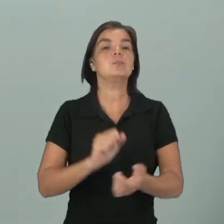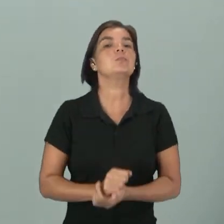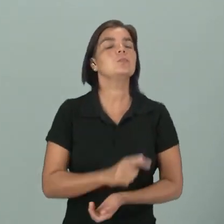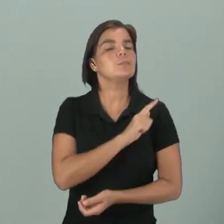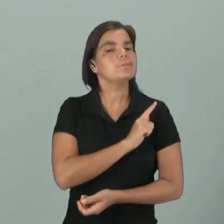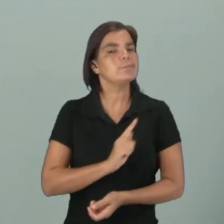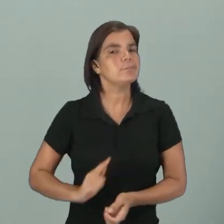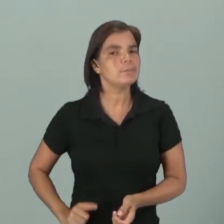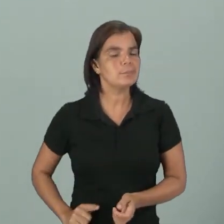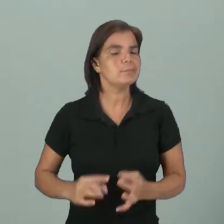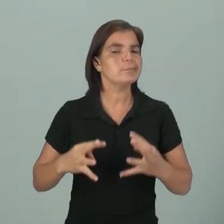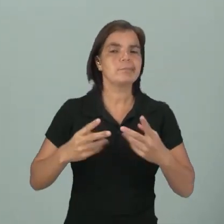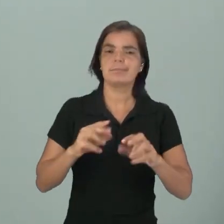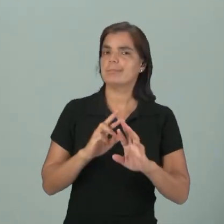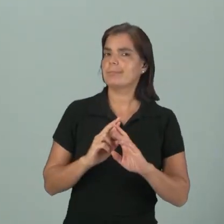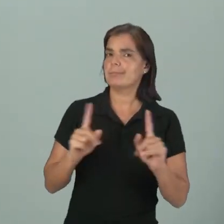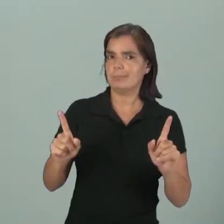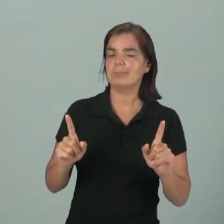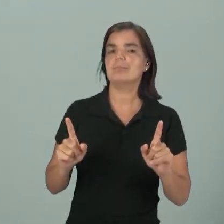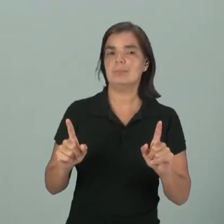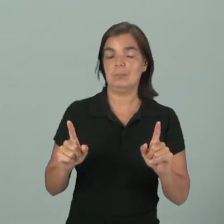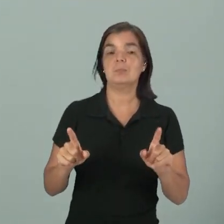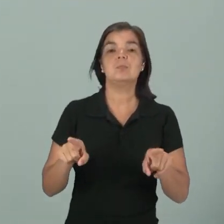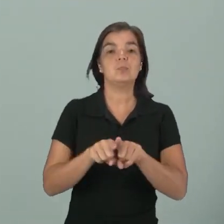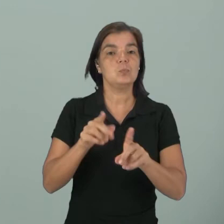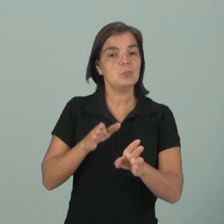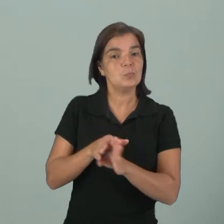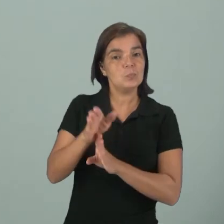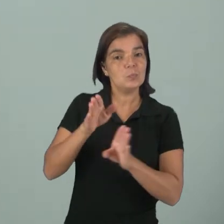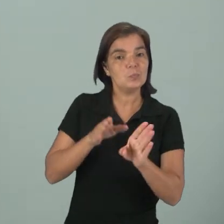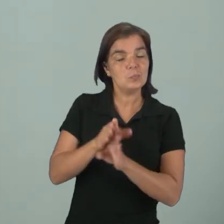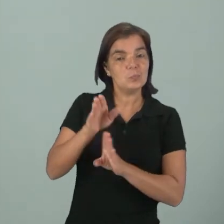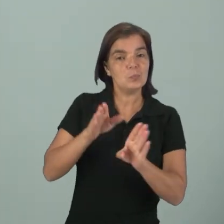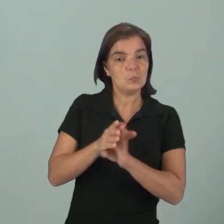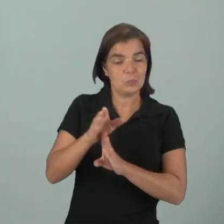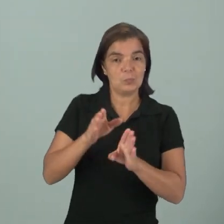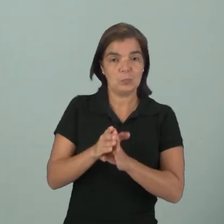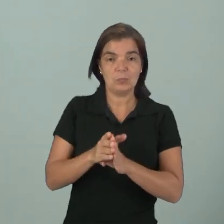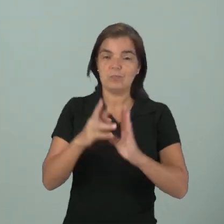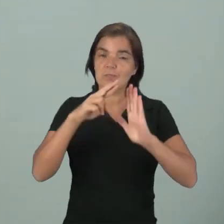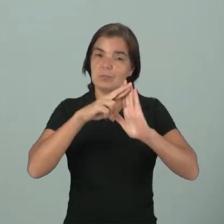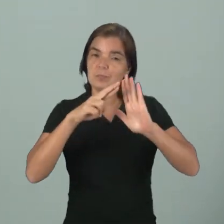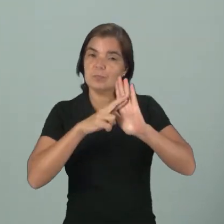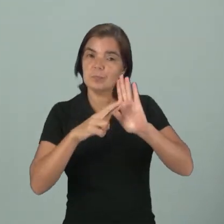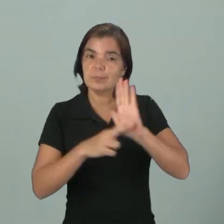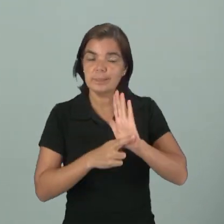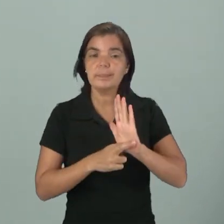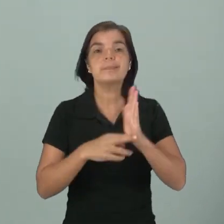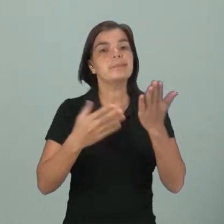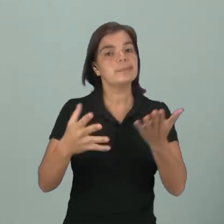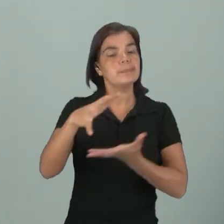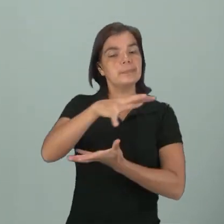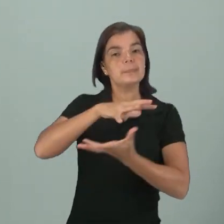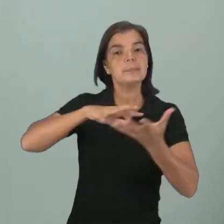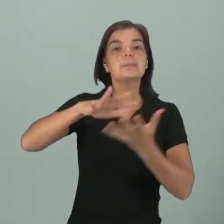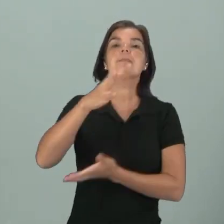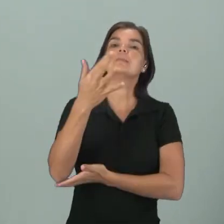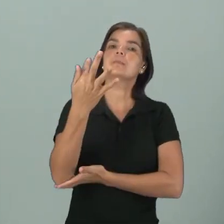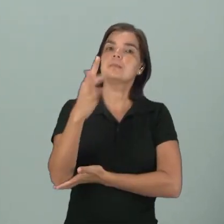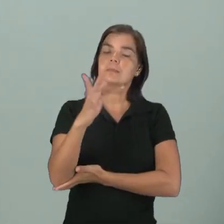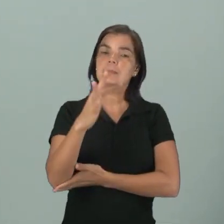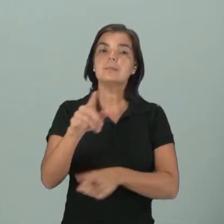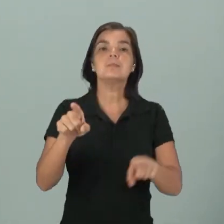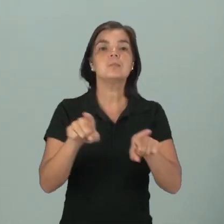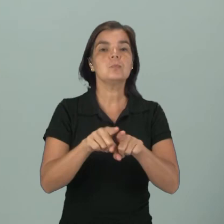governo completamente orientada pela ausência de critérios. Então, a Revolução